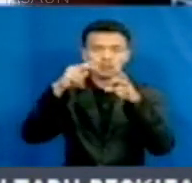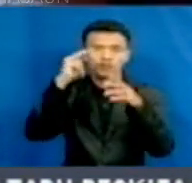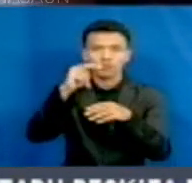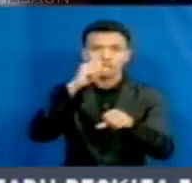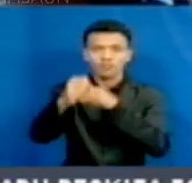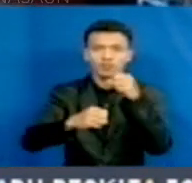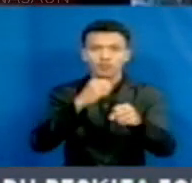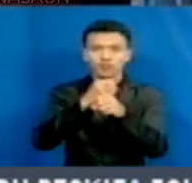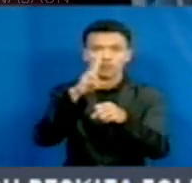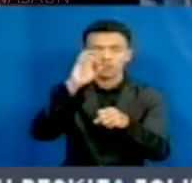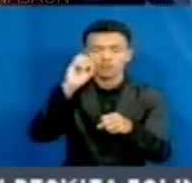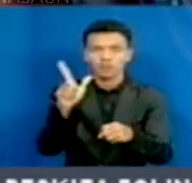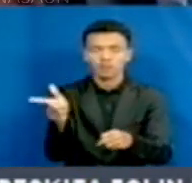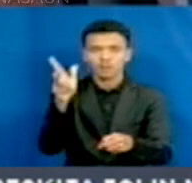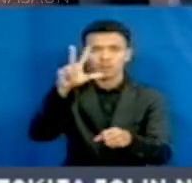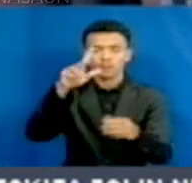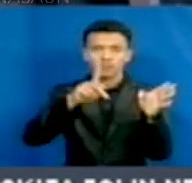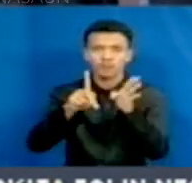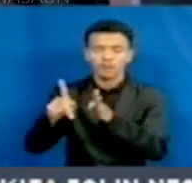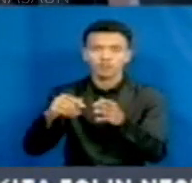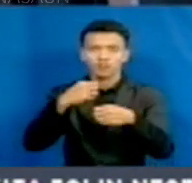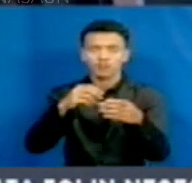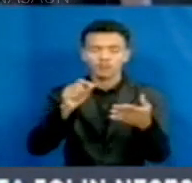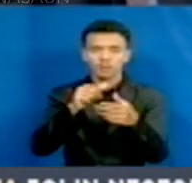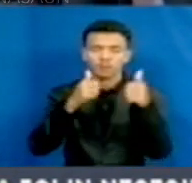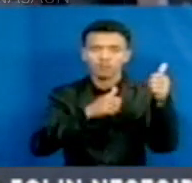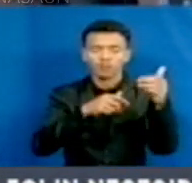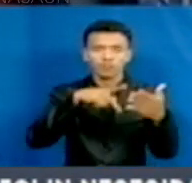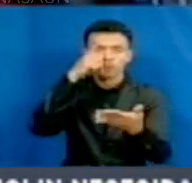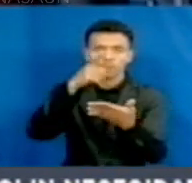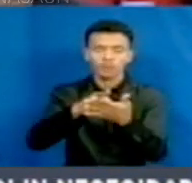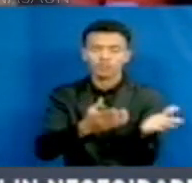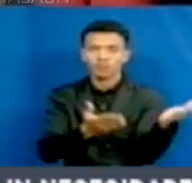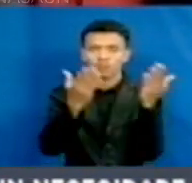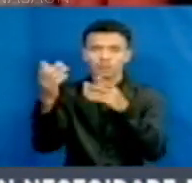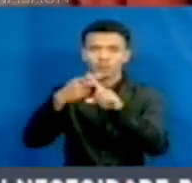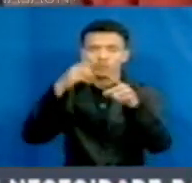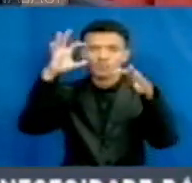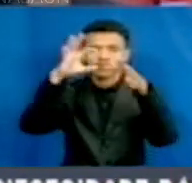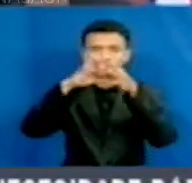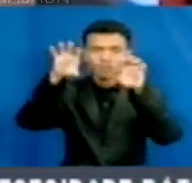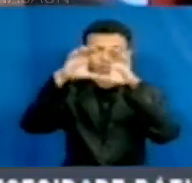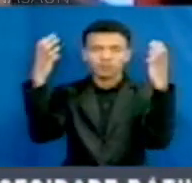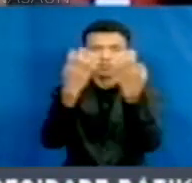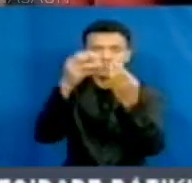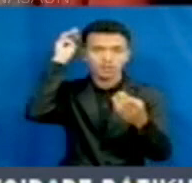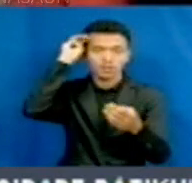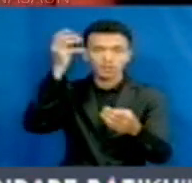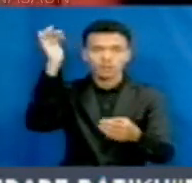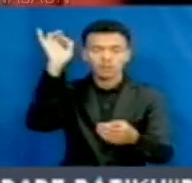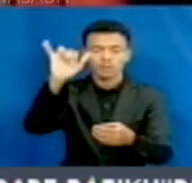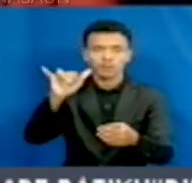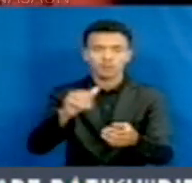Anulo Recentolo. Plano legislativo nem se elabora baseia para proposta de submete o membro Conselho Ministro Sira. Não